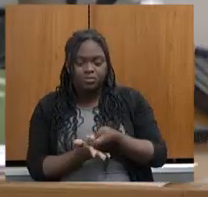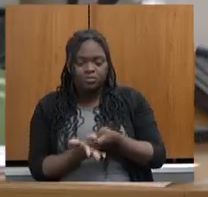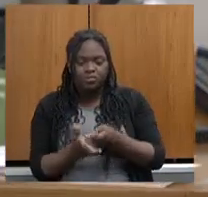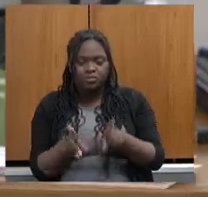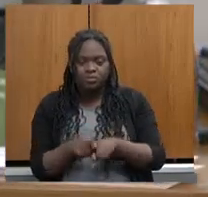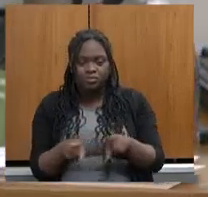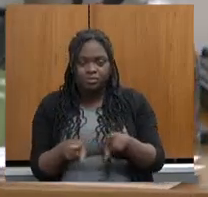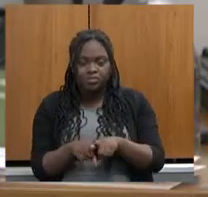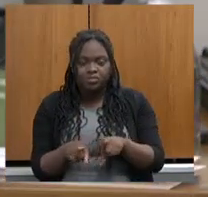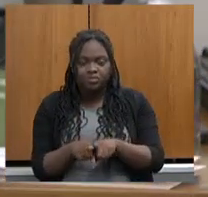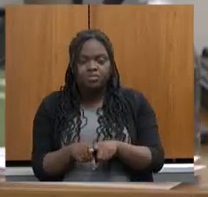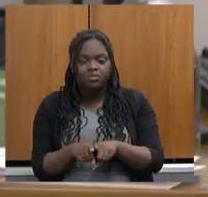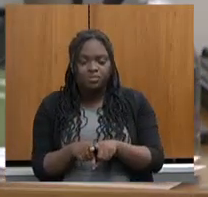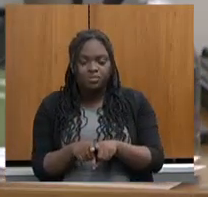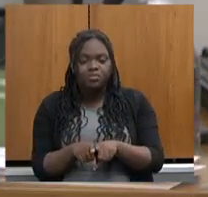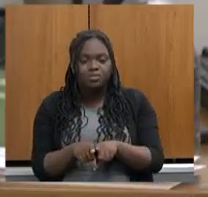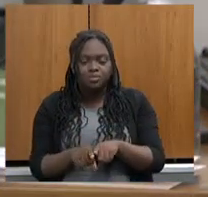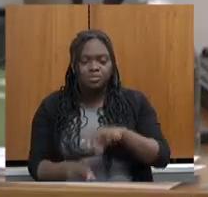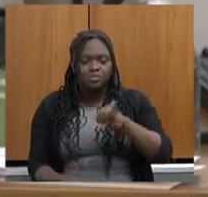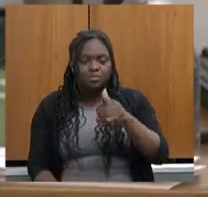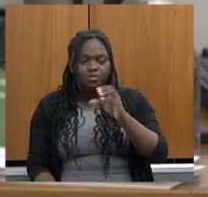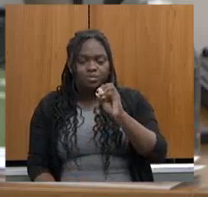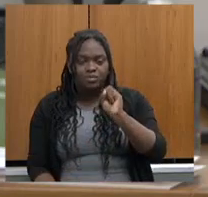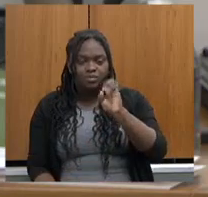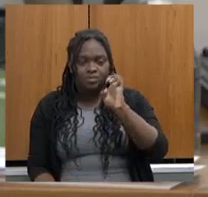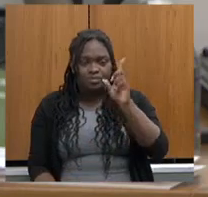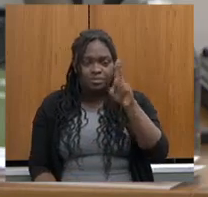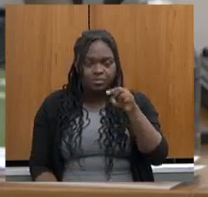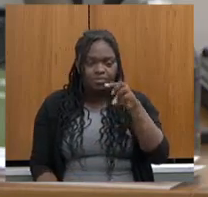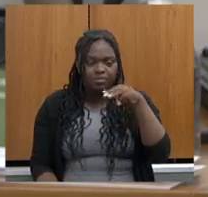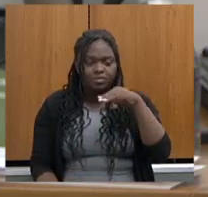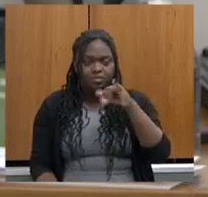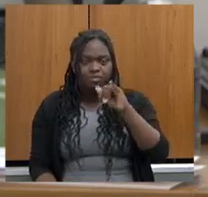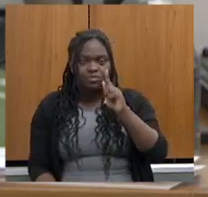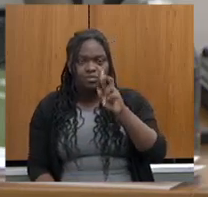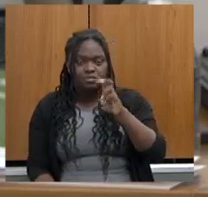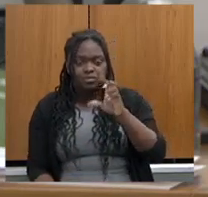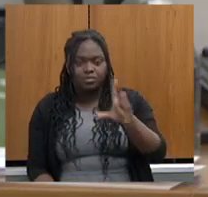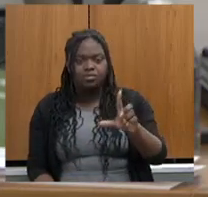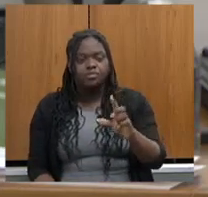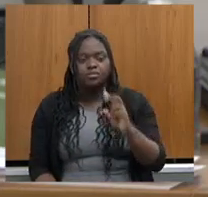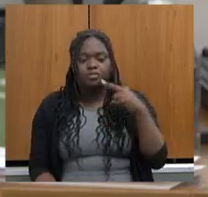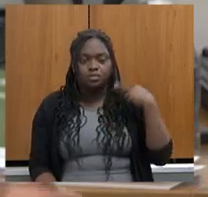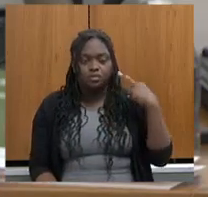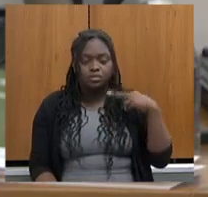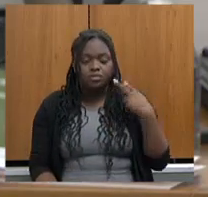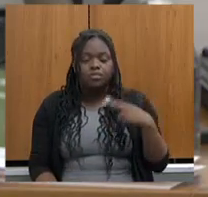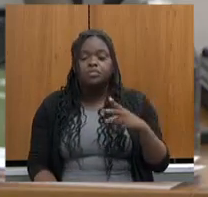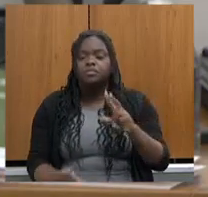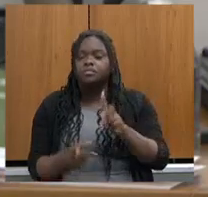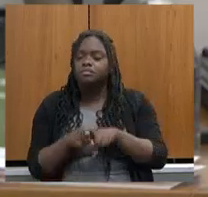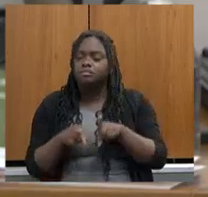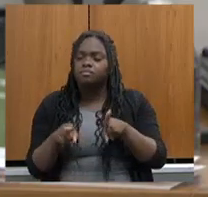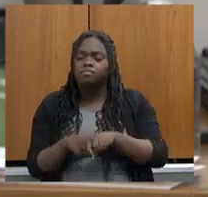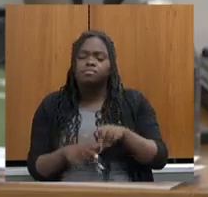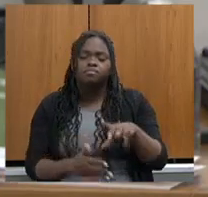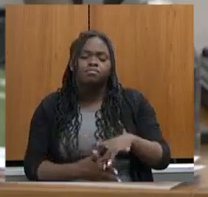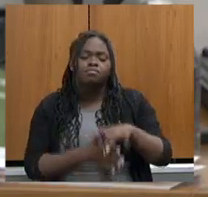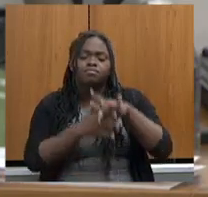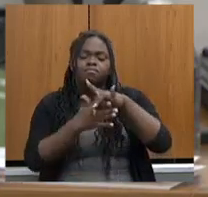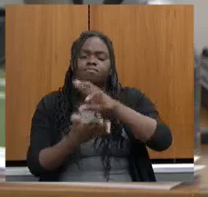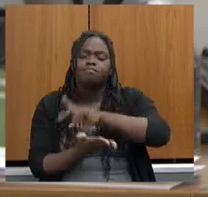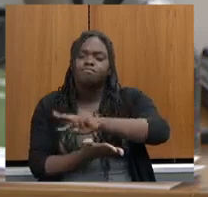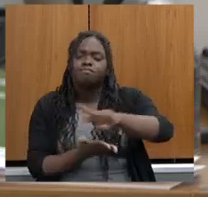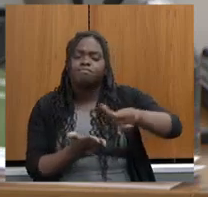lá do José Miguel que é o vereador e também de várias lideranças do município